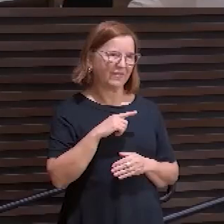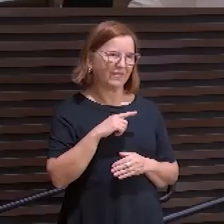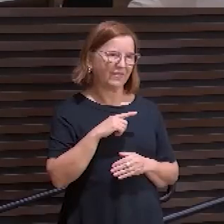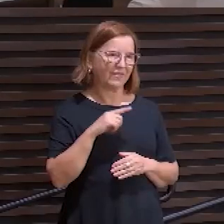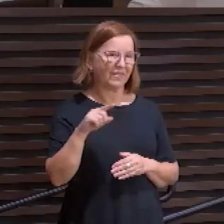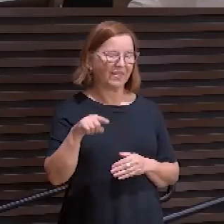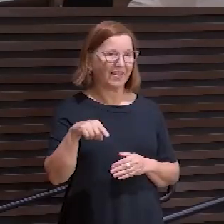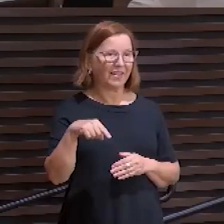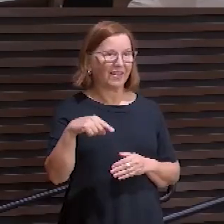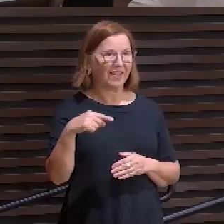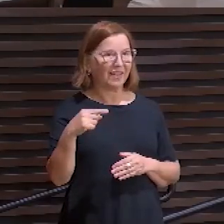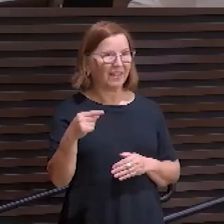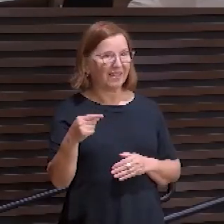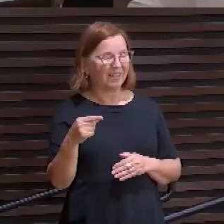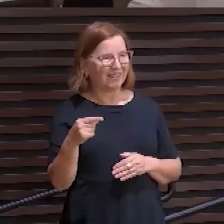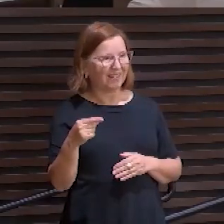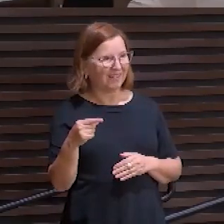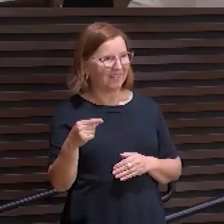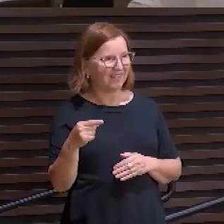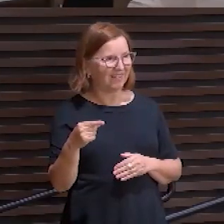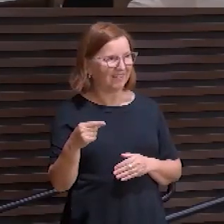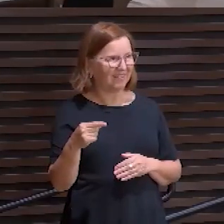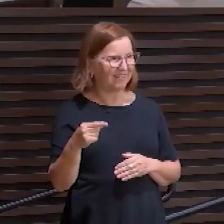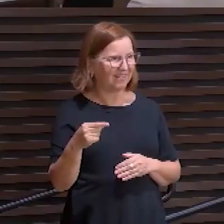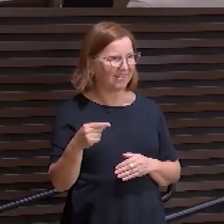sabor, né? Mas espera aí.